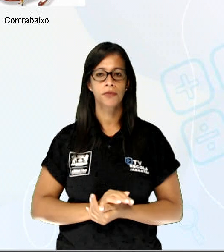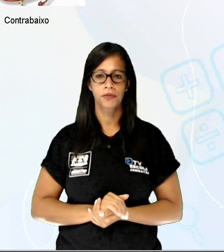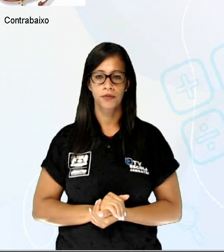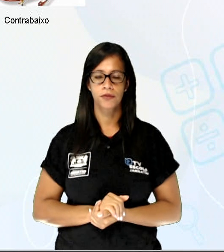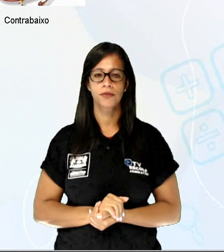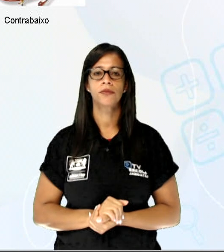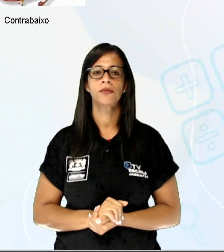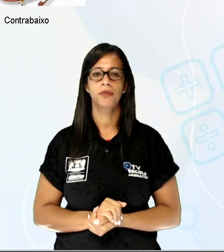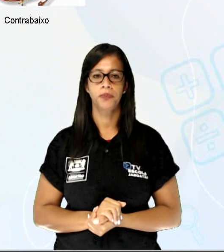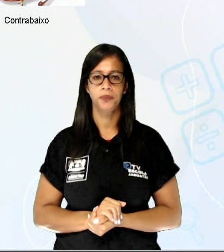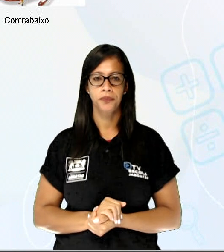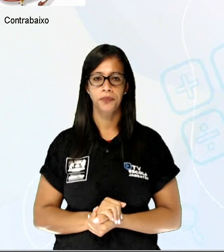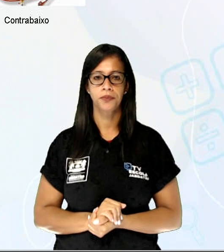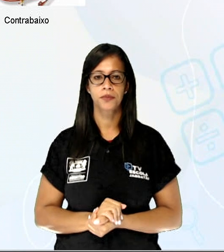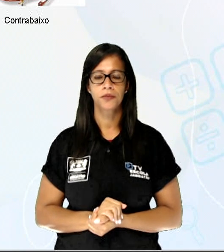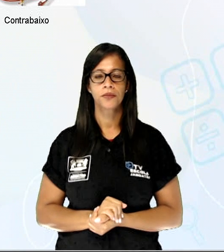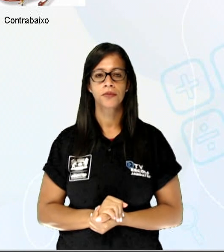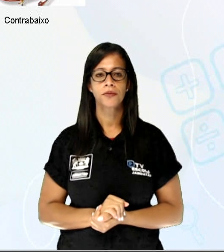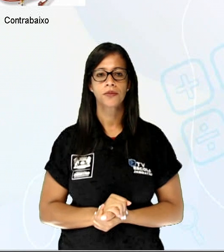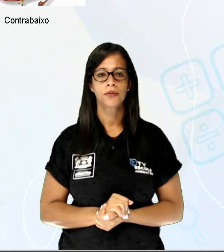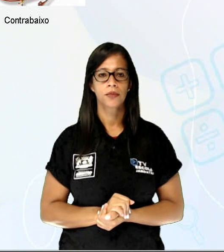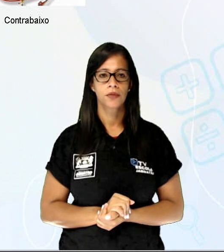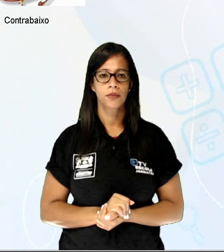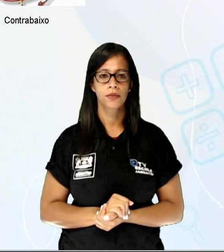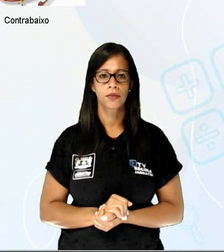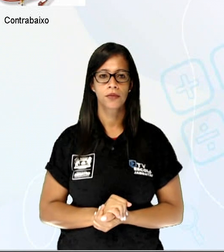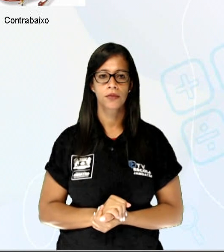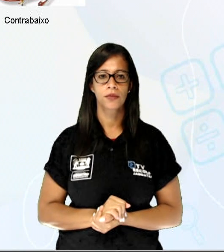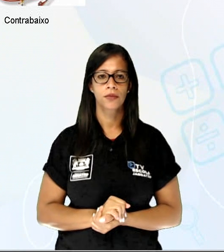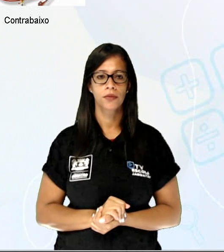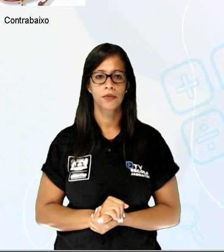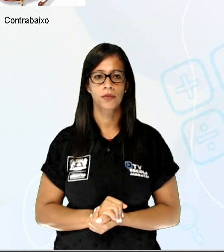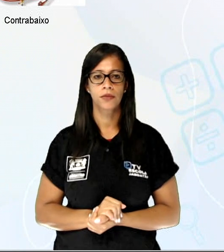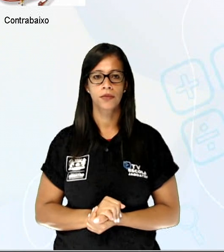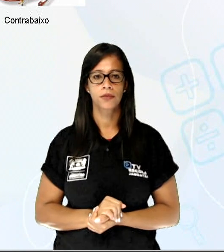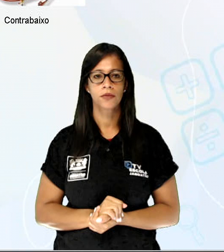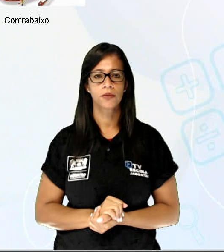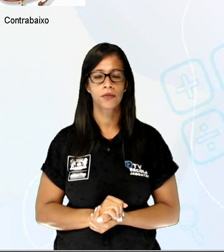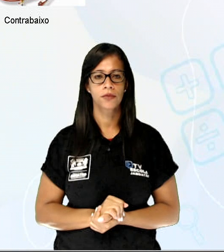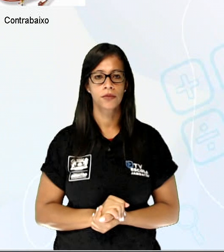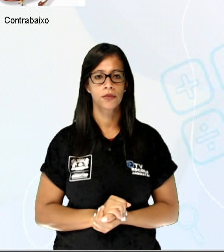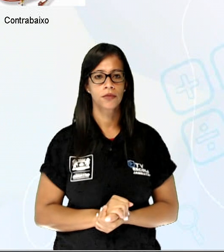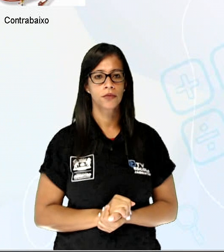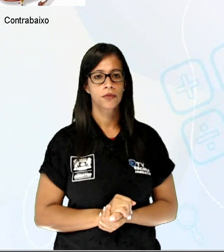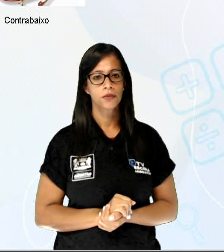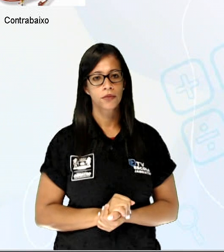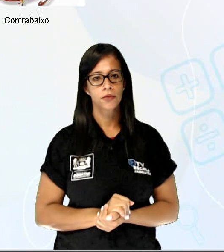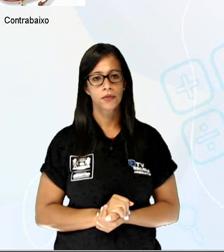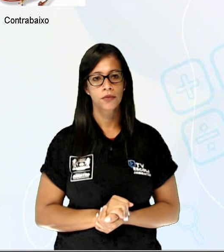Para a gente sentir o som que cada instrumento faz. Vamos ouvir o violino.